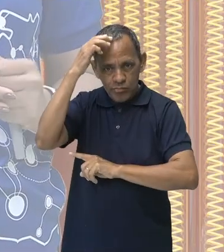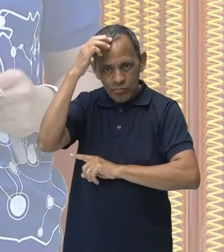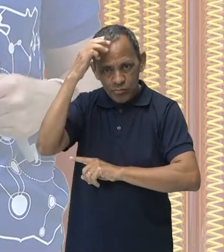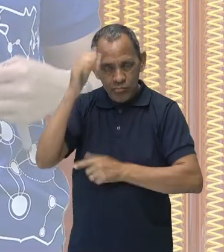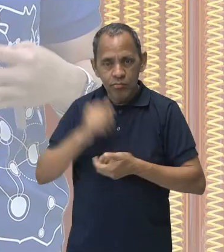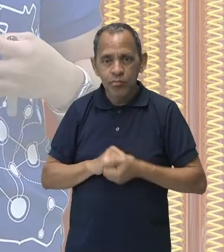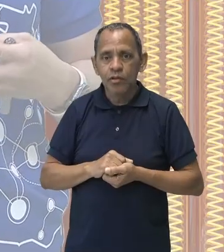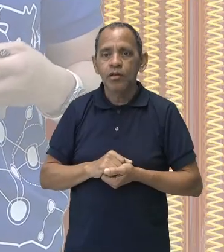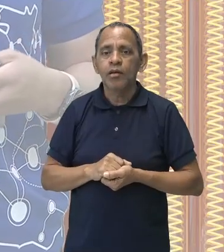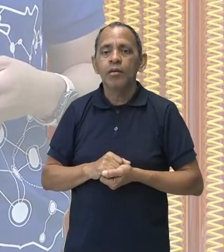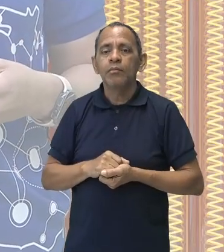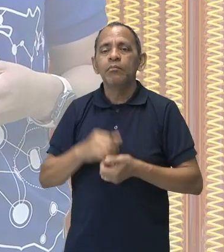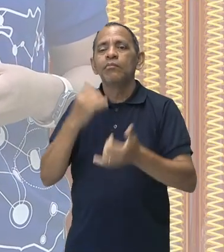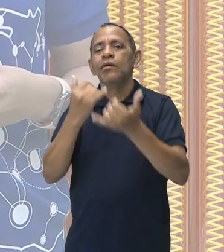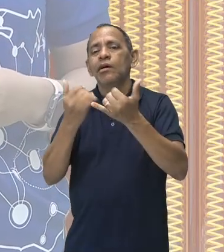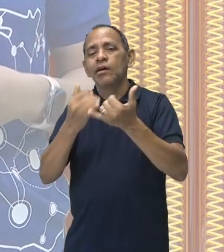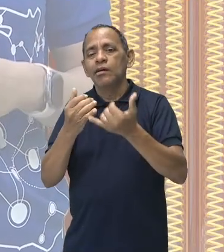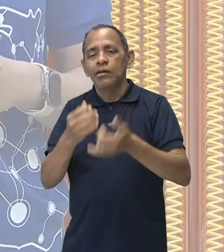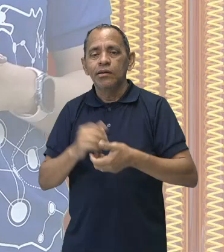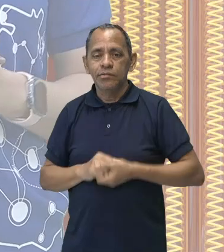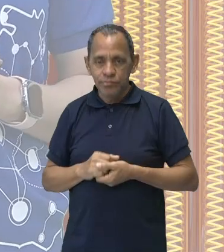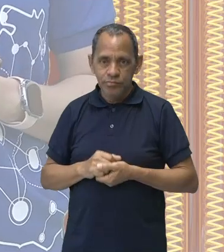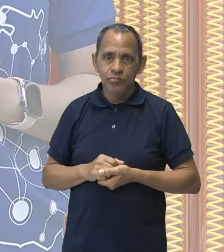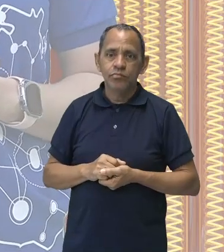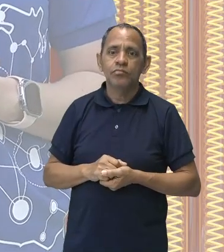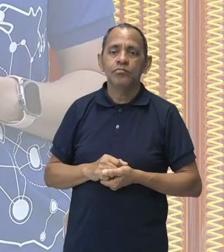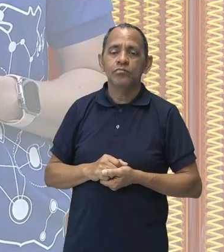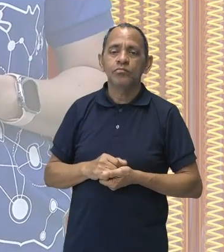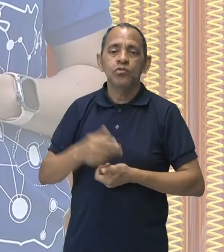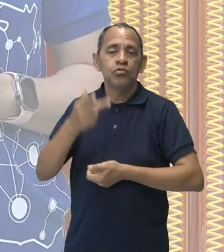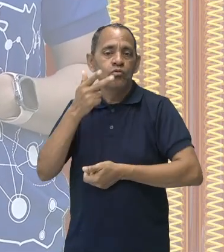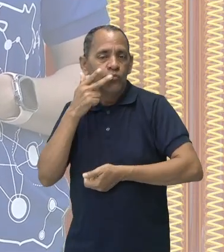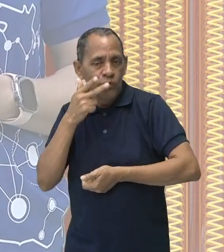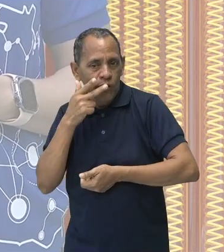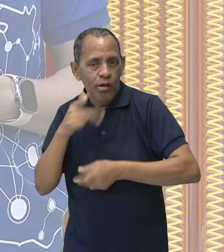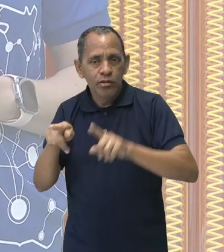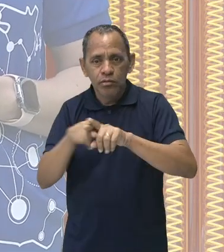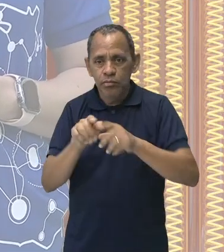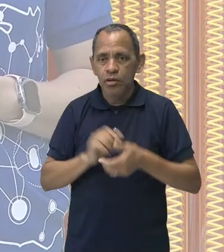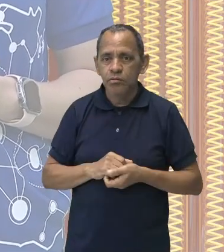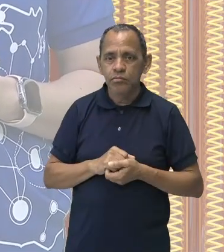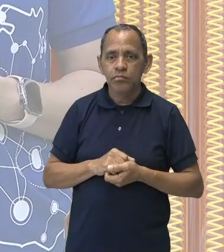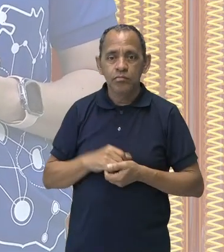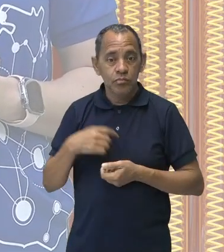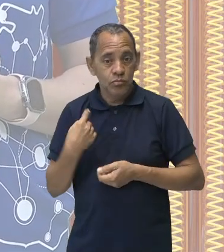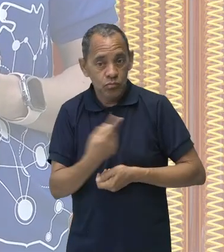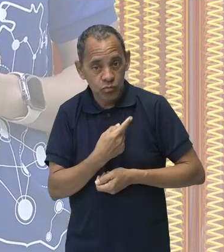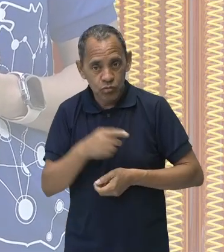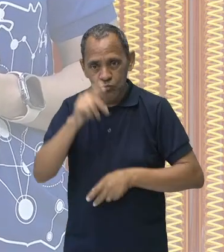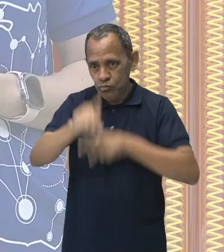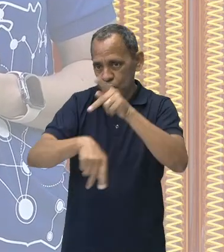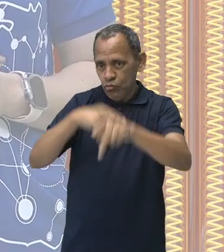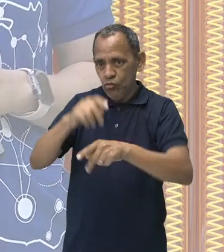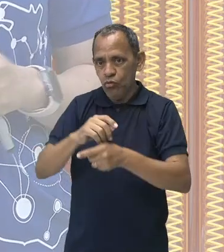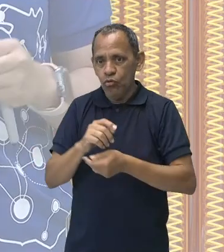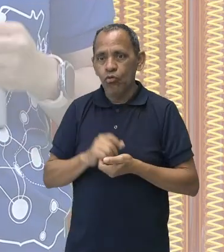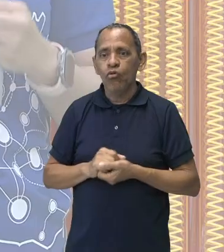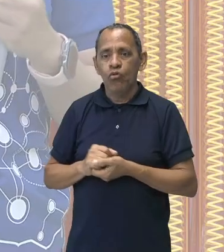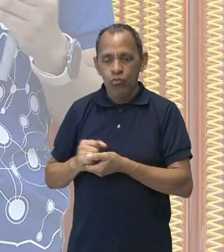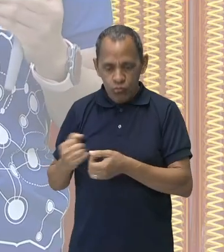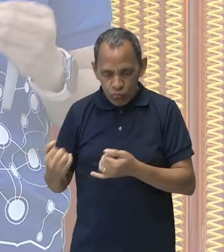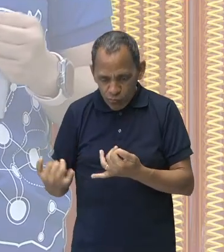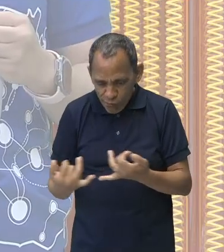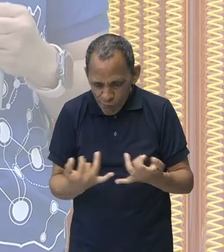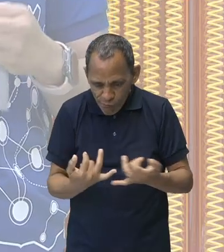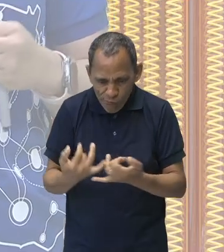narcótico. Bem-aventurado, Senhor, para vós, o reino do céu e para o nosso povo, o do inferno. O que